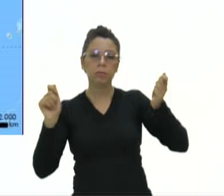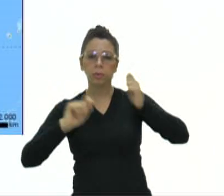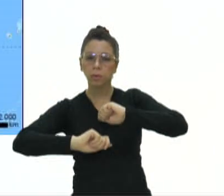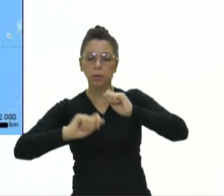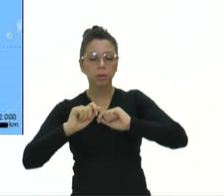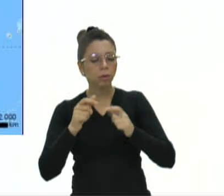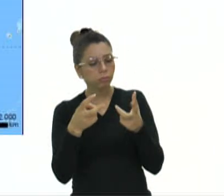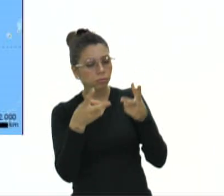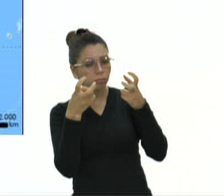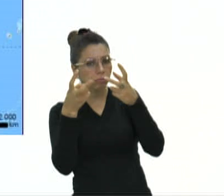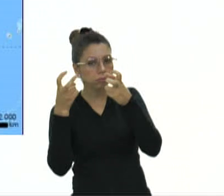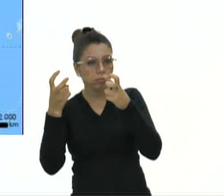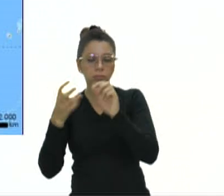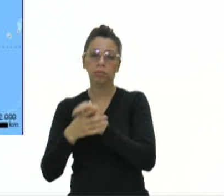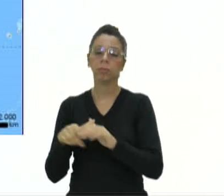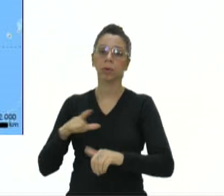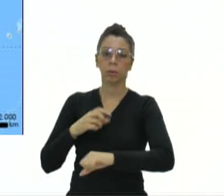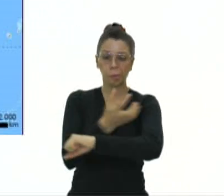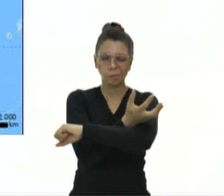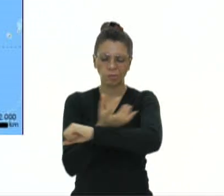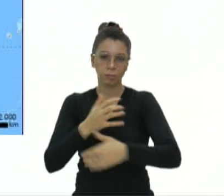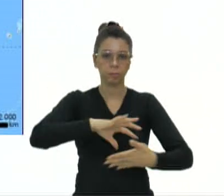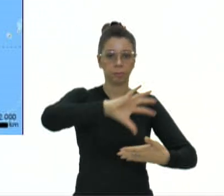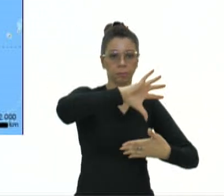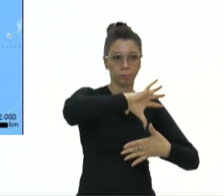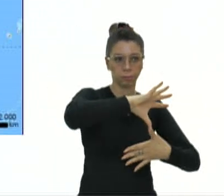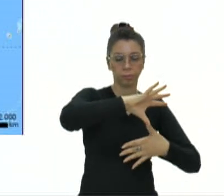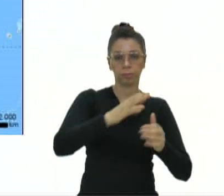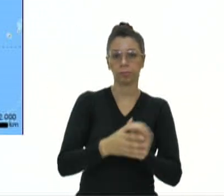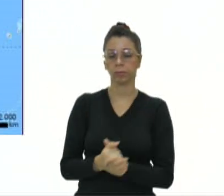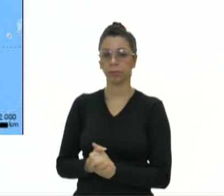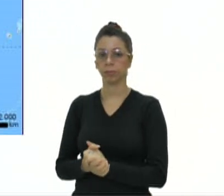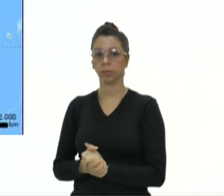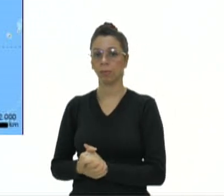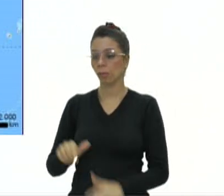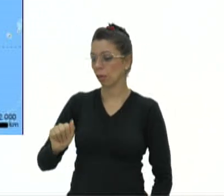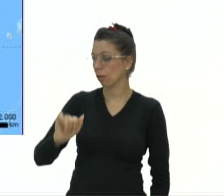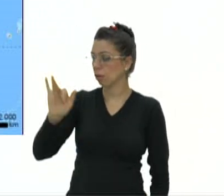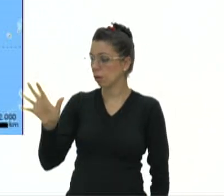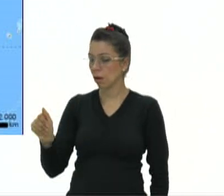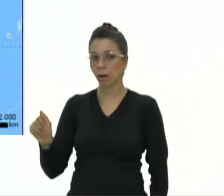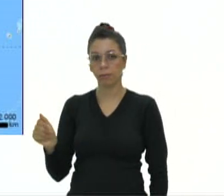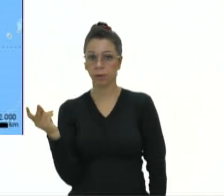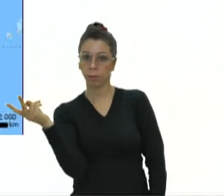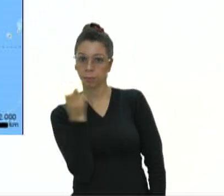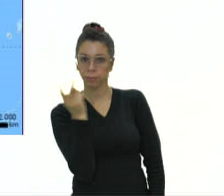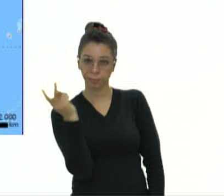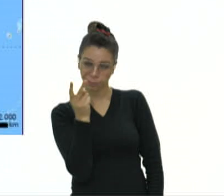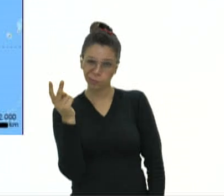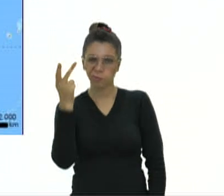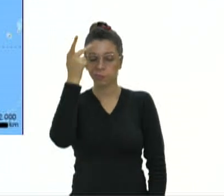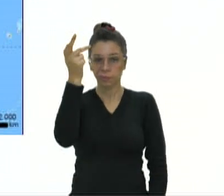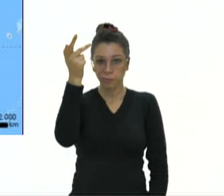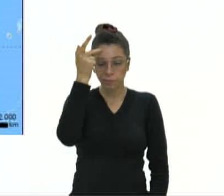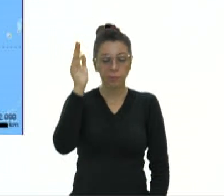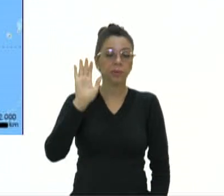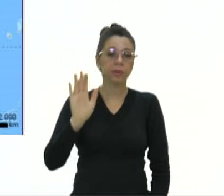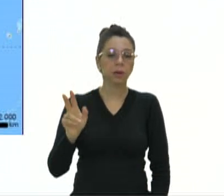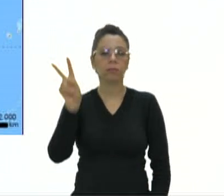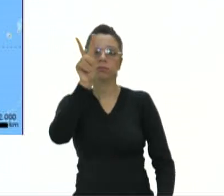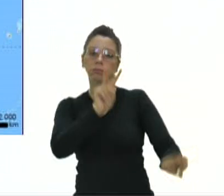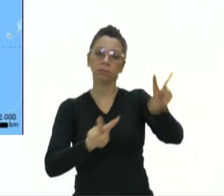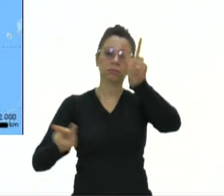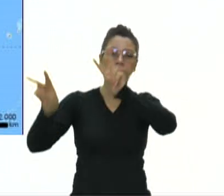salientadas. Observem que aqui eu tenho o continente americano e aqui eu tenho o continente africano. Normalmente, já visualmente,